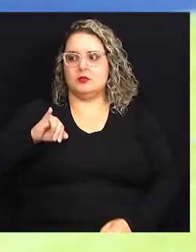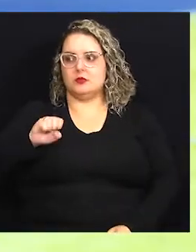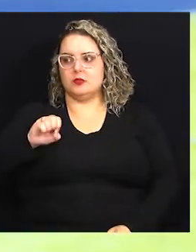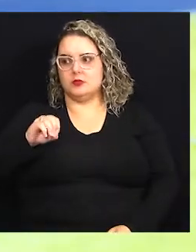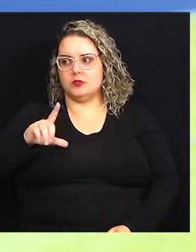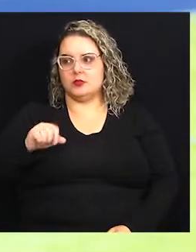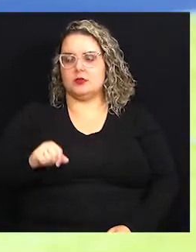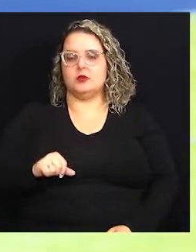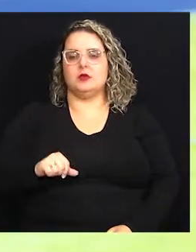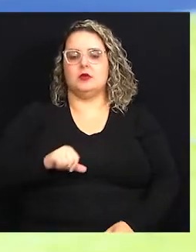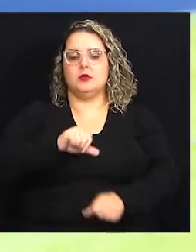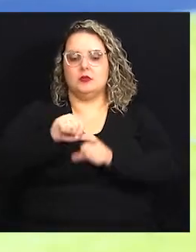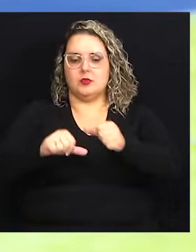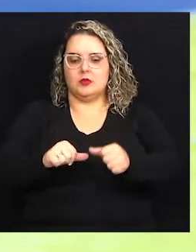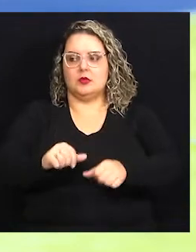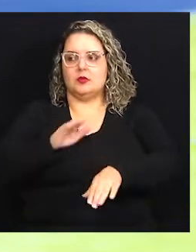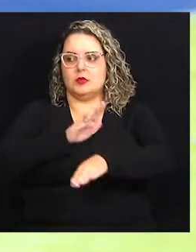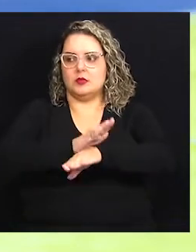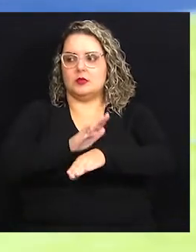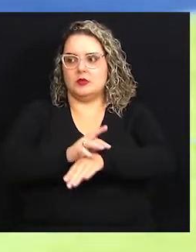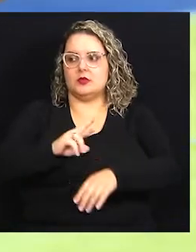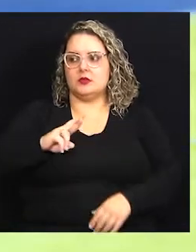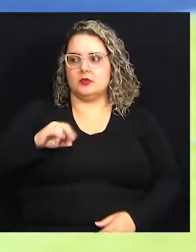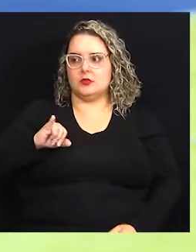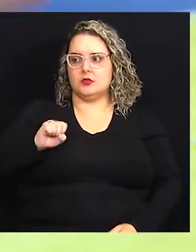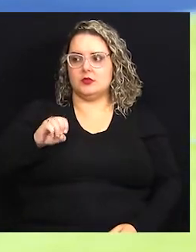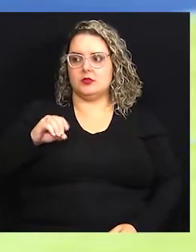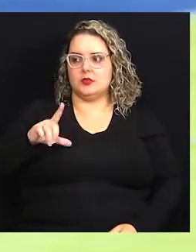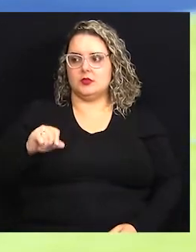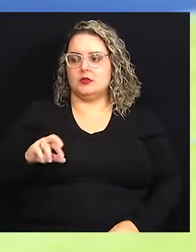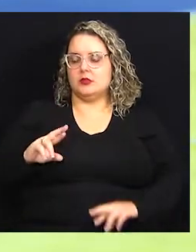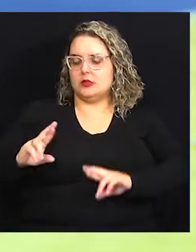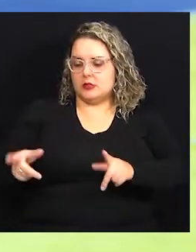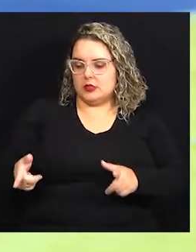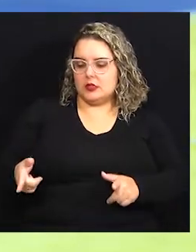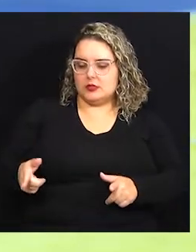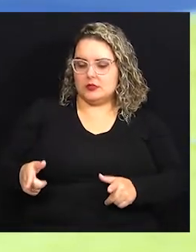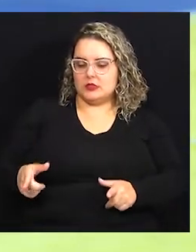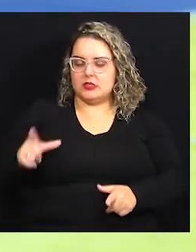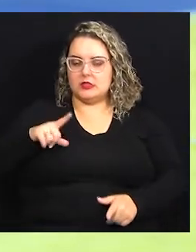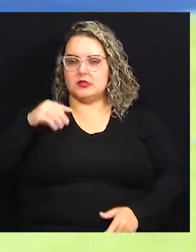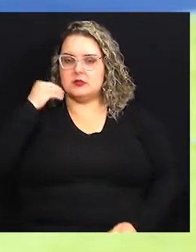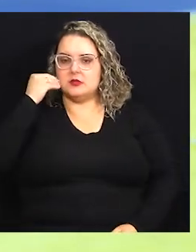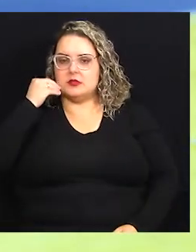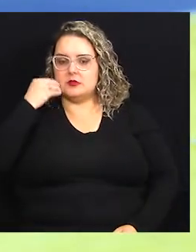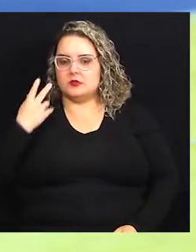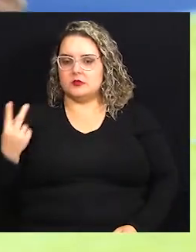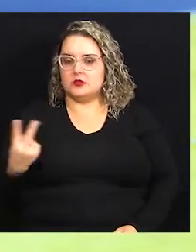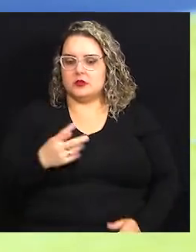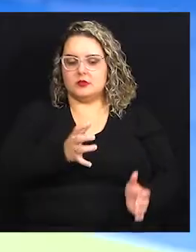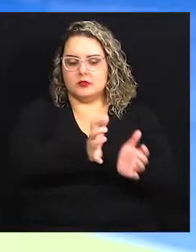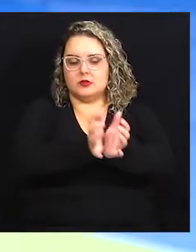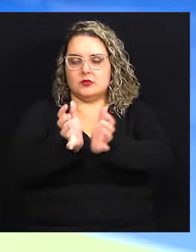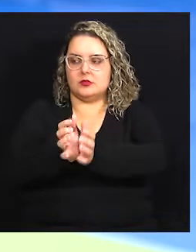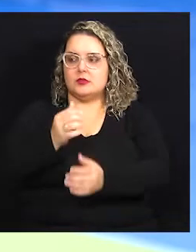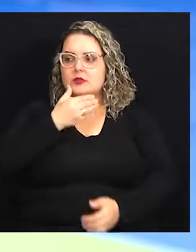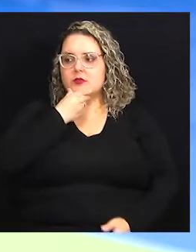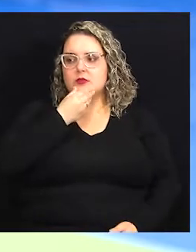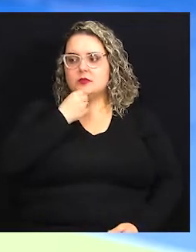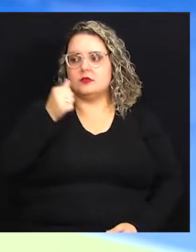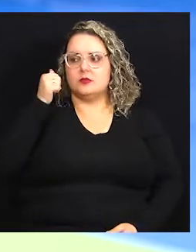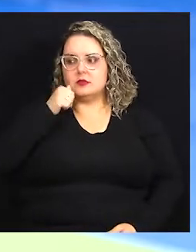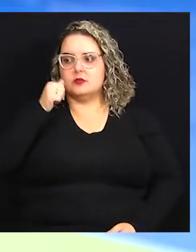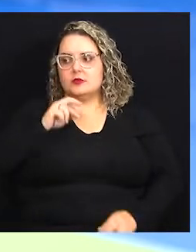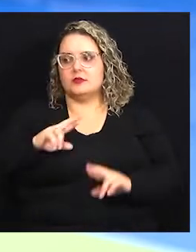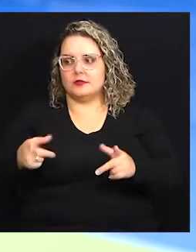assistente com o Rizola. E é muito diferente você que teve essa experiência nas duas equipes, tanto no masculino quanto no feminino?